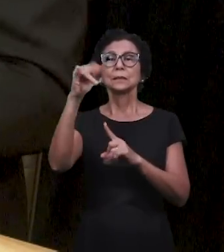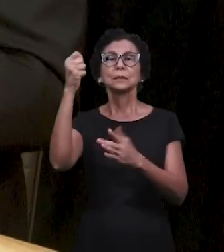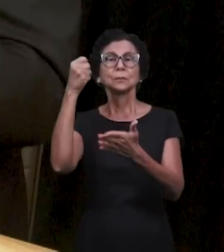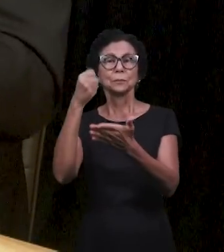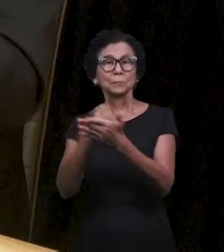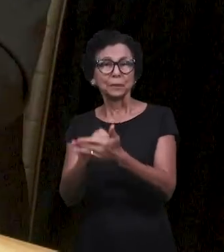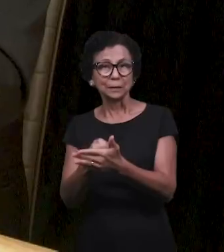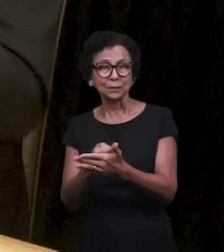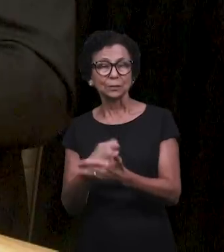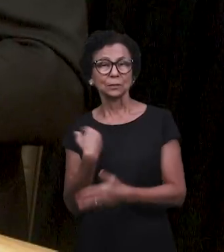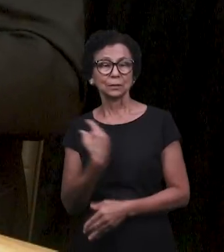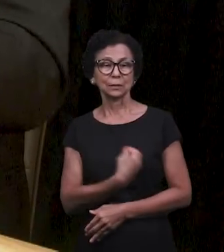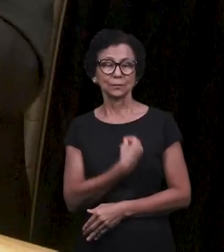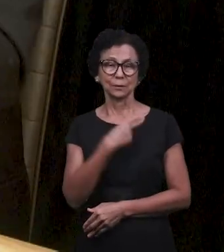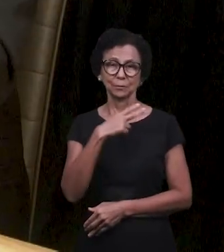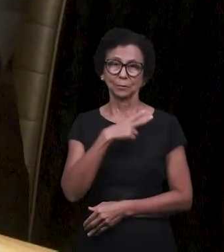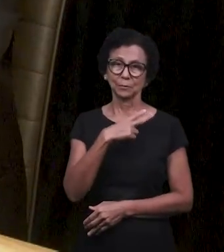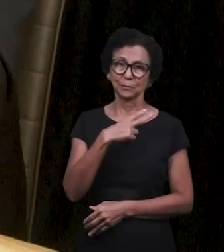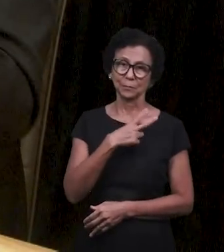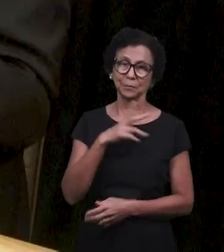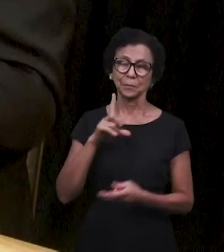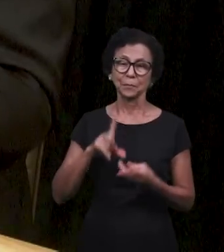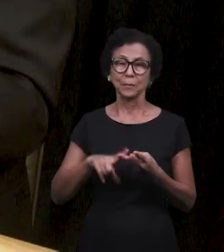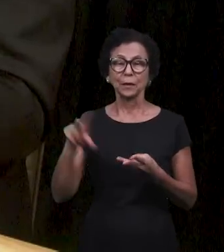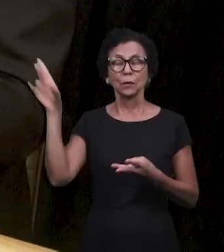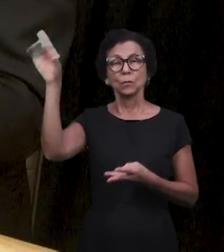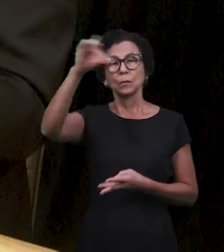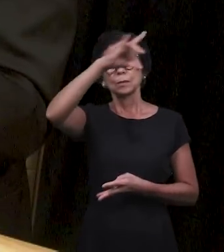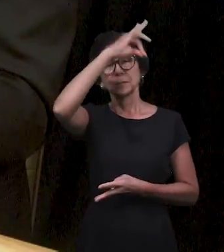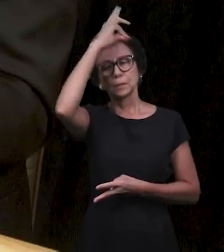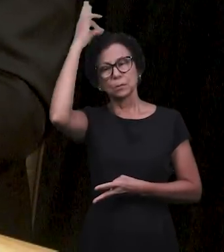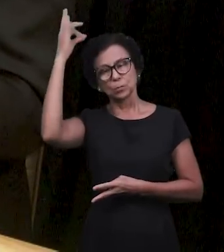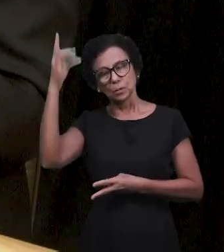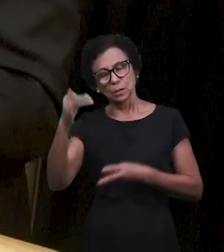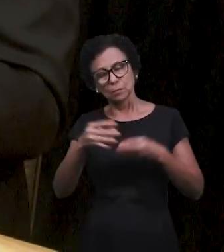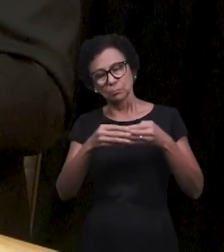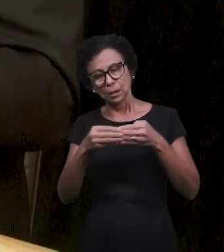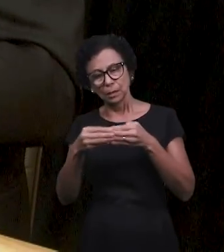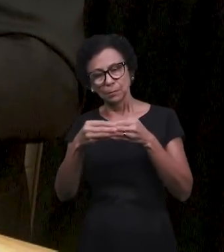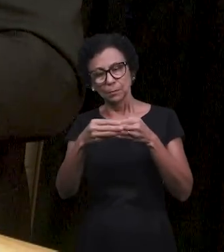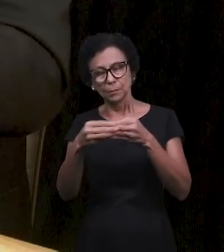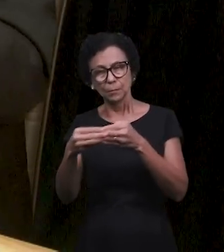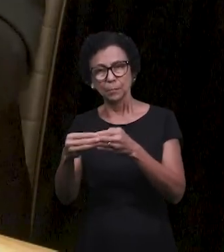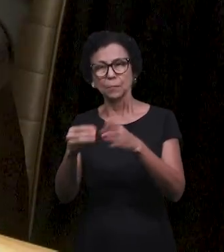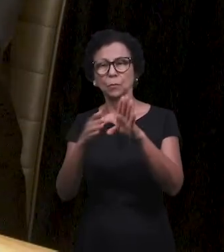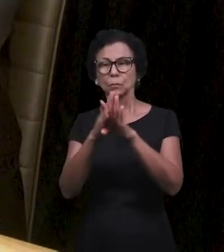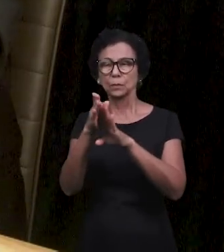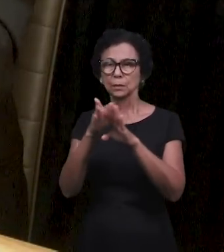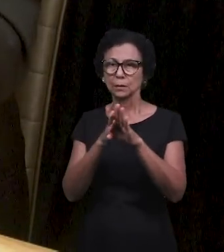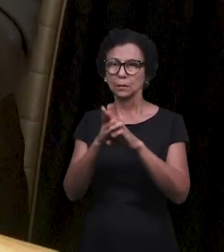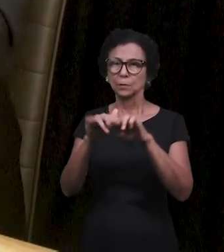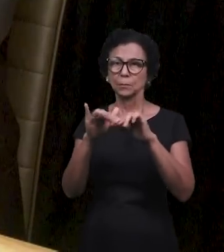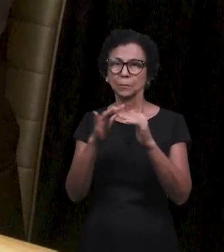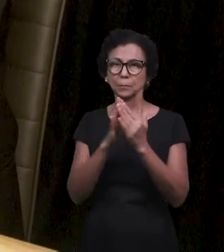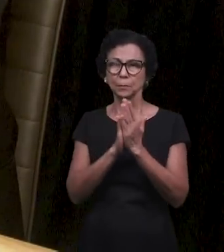o Espírito Santo nos orientando através da palavra, como nós